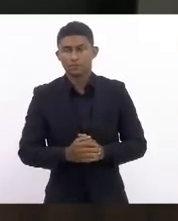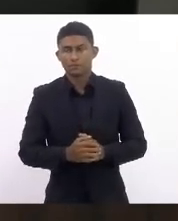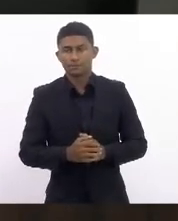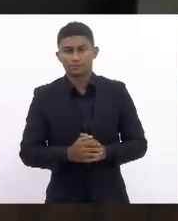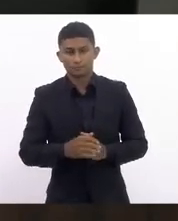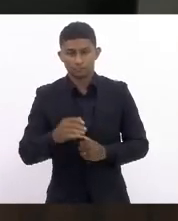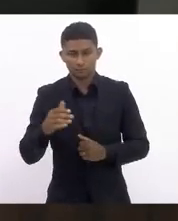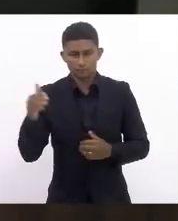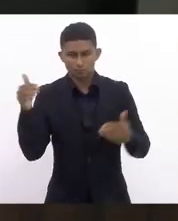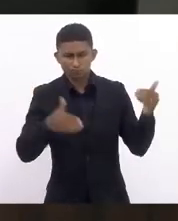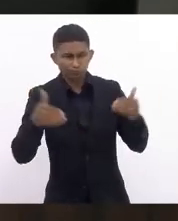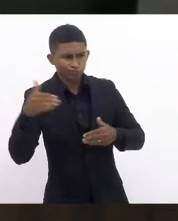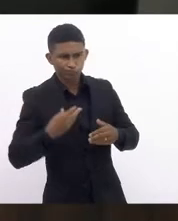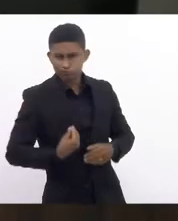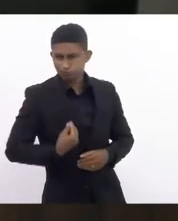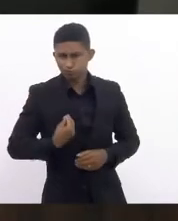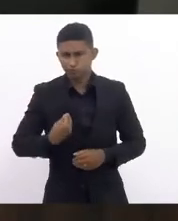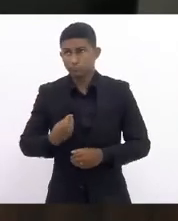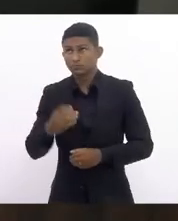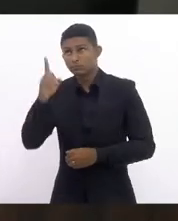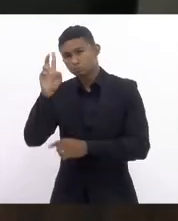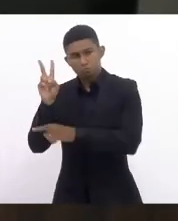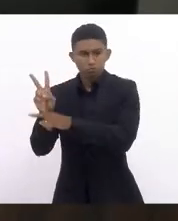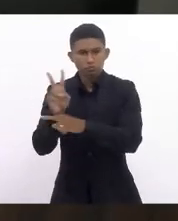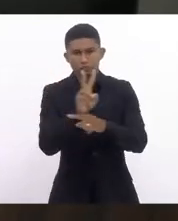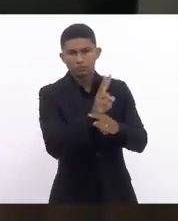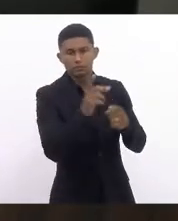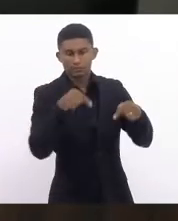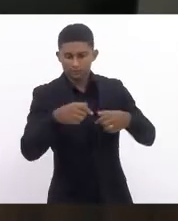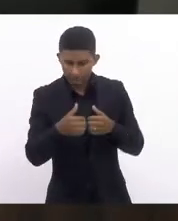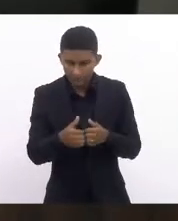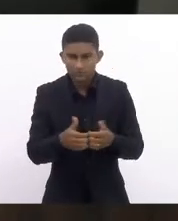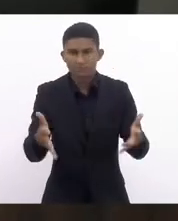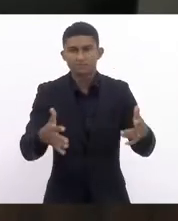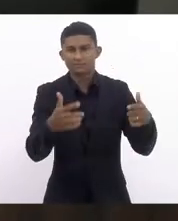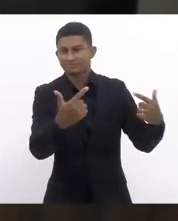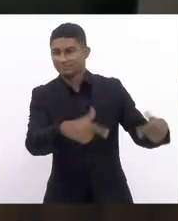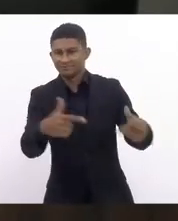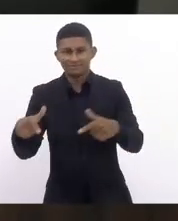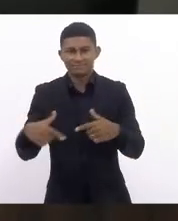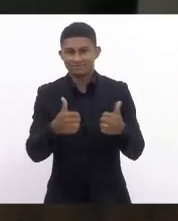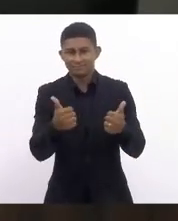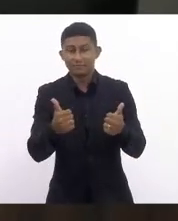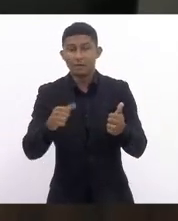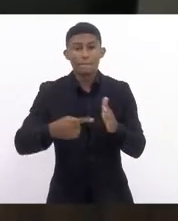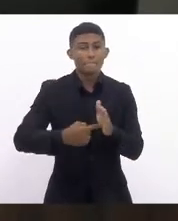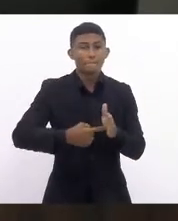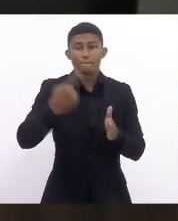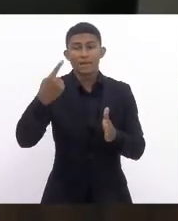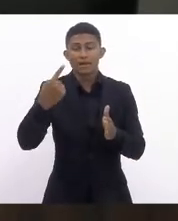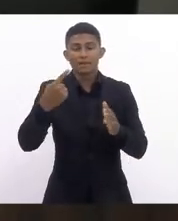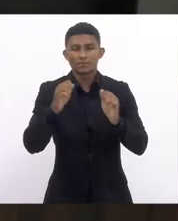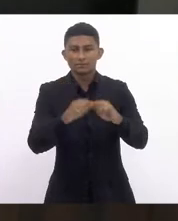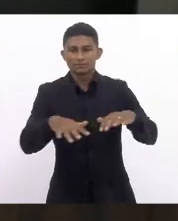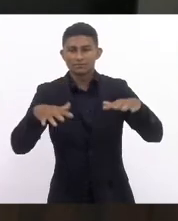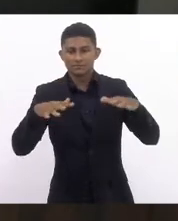Havendo número legal sobre a proteção de Deus, iniciamos os nossos trabalhos. Está aberta a primeira sessão extraordinária do dia